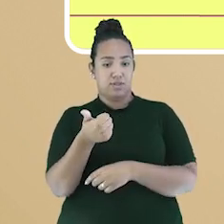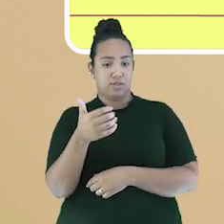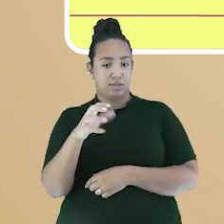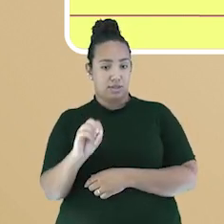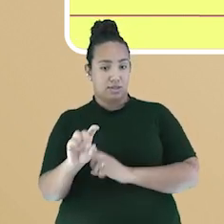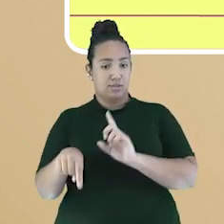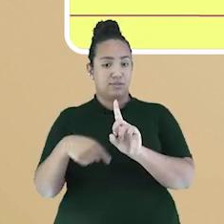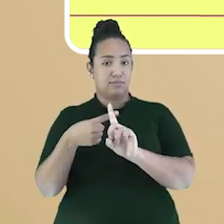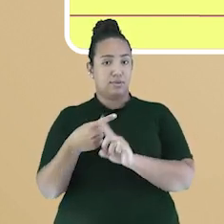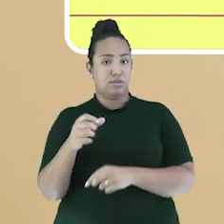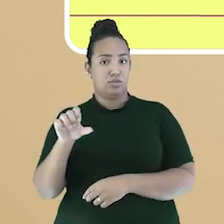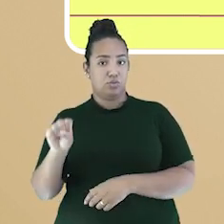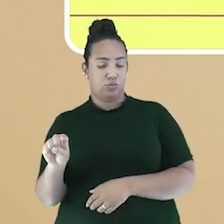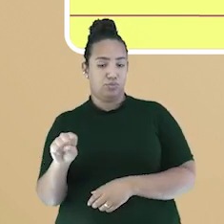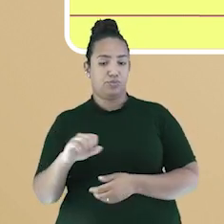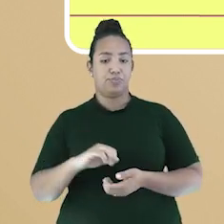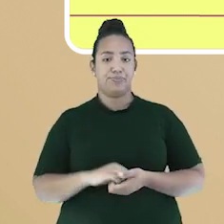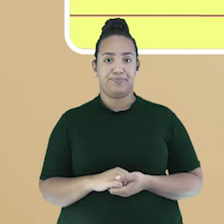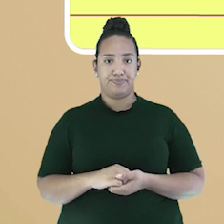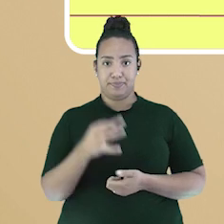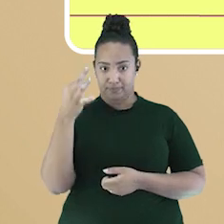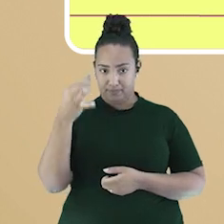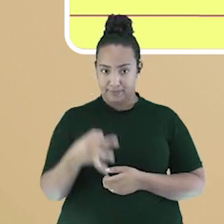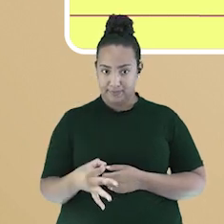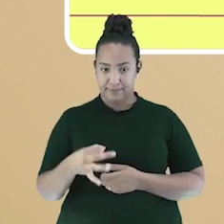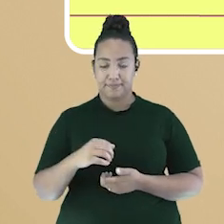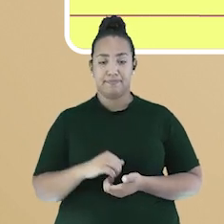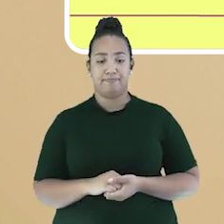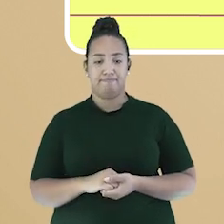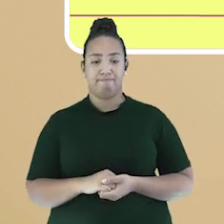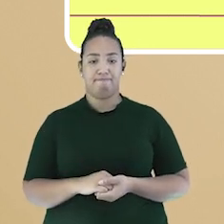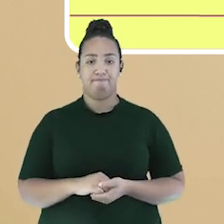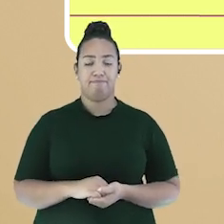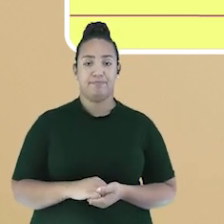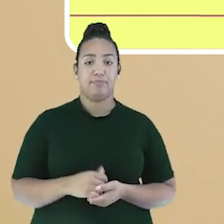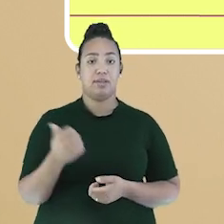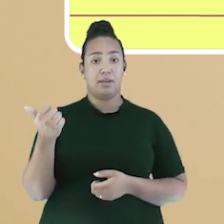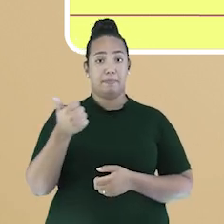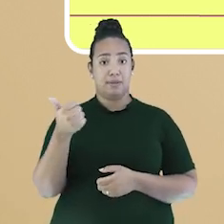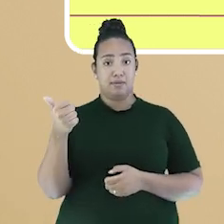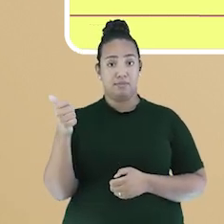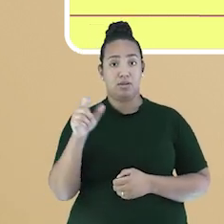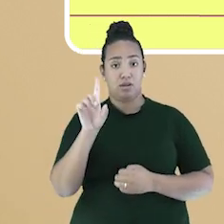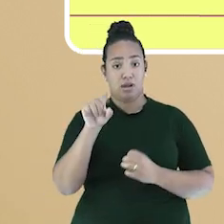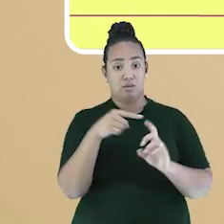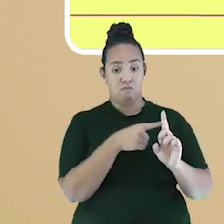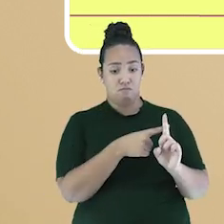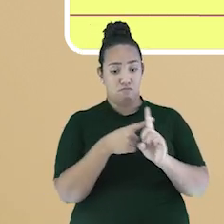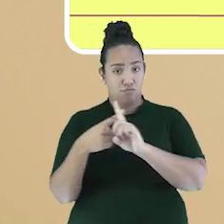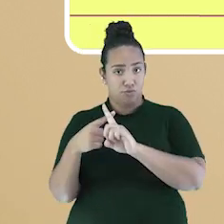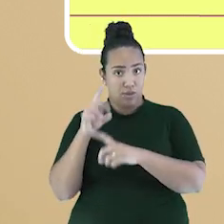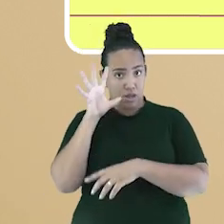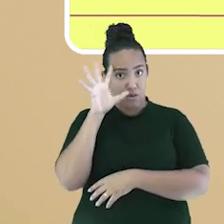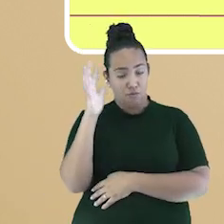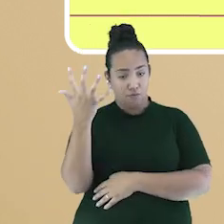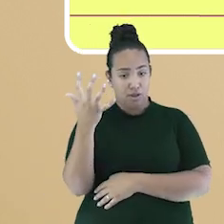+ 8 certo até aqui primeiro resolvemos as multiplicações